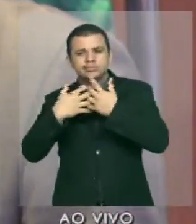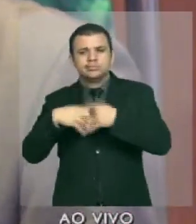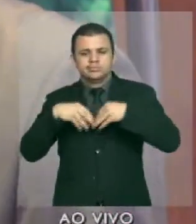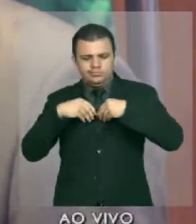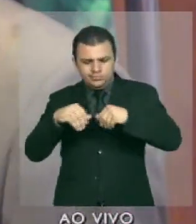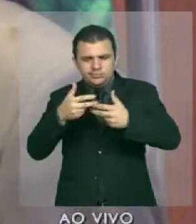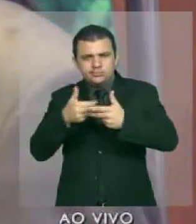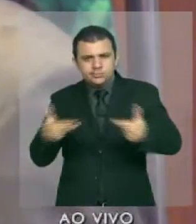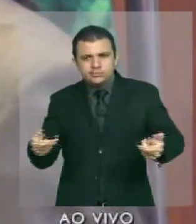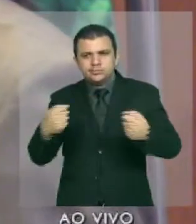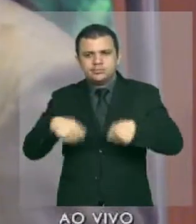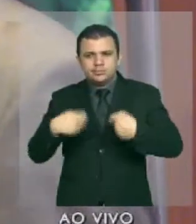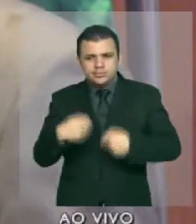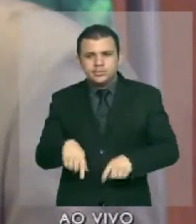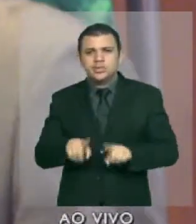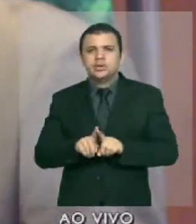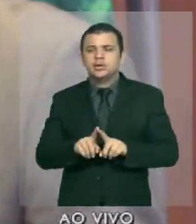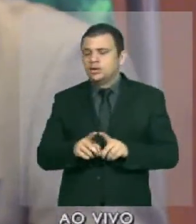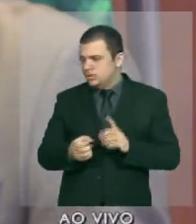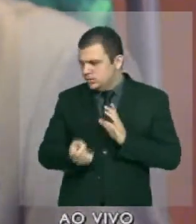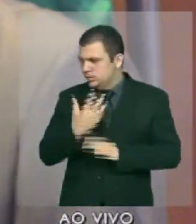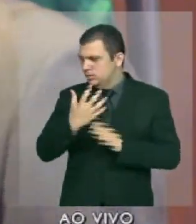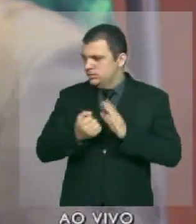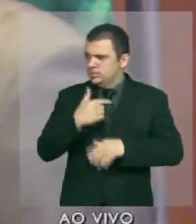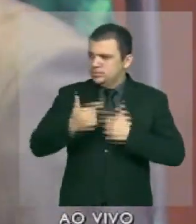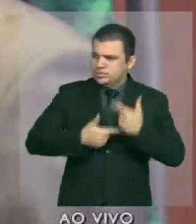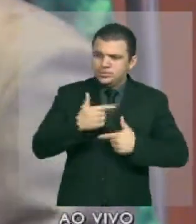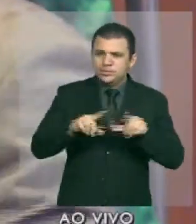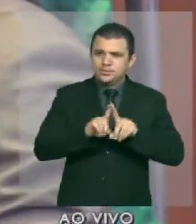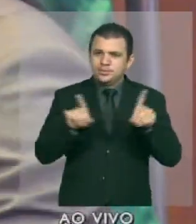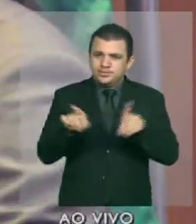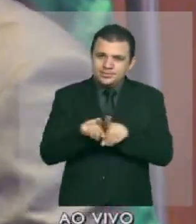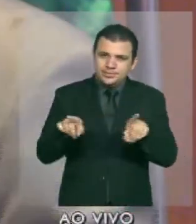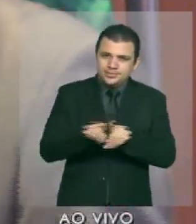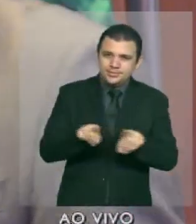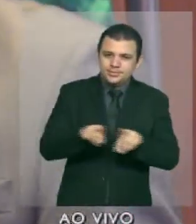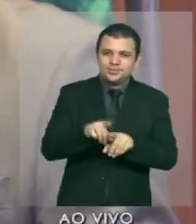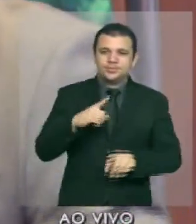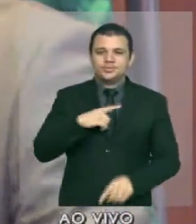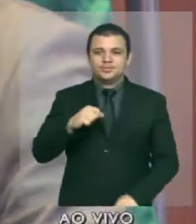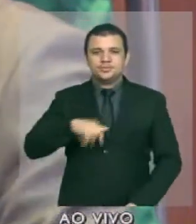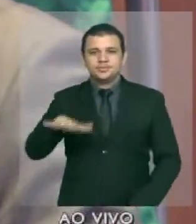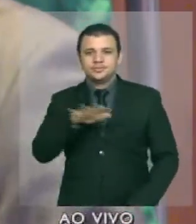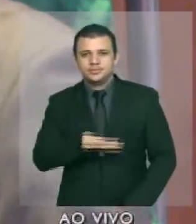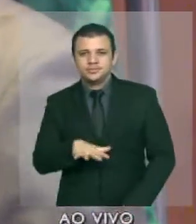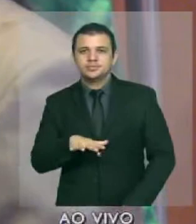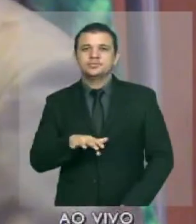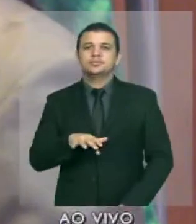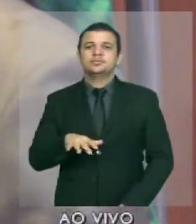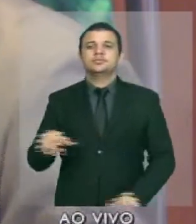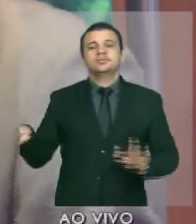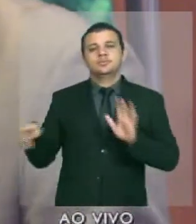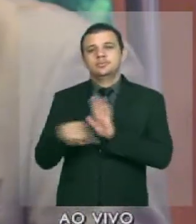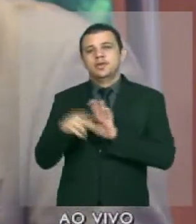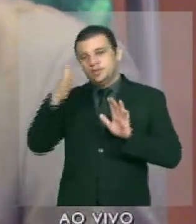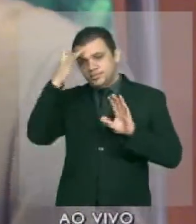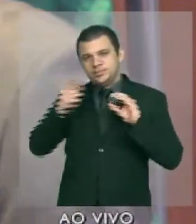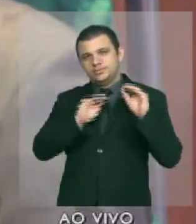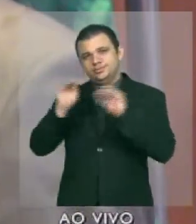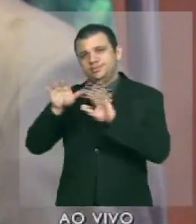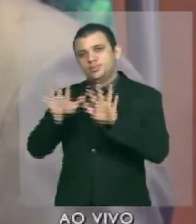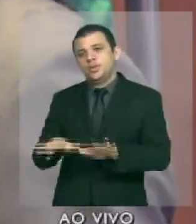exercer atividade e essas terras boa parte delas ou são áreas de assentamento ou áreas da União ou também tem